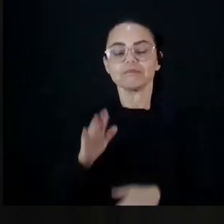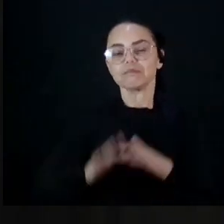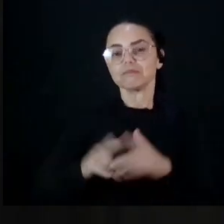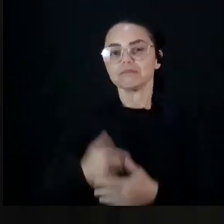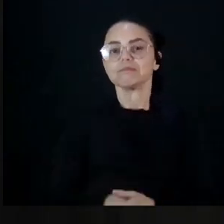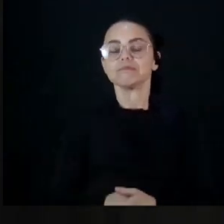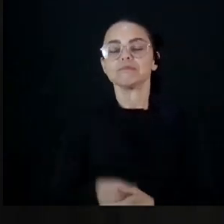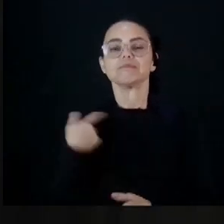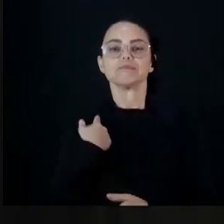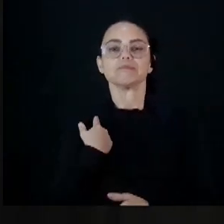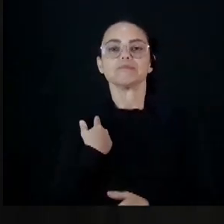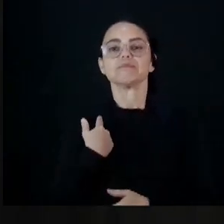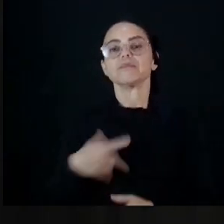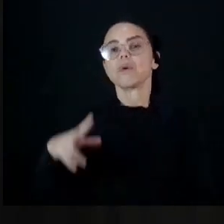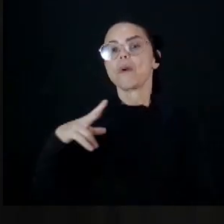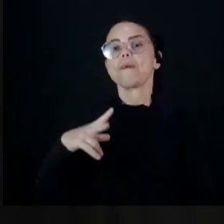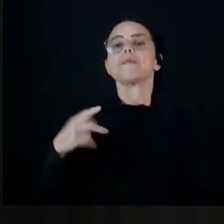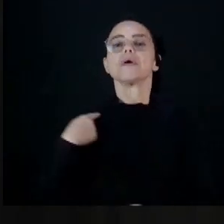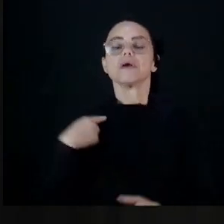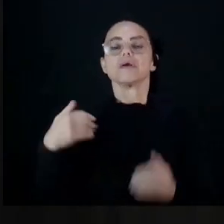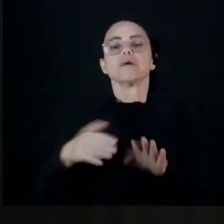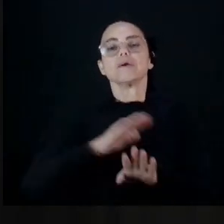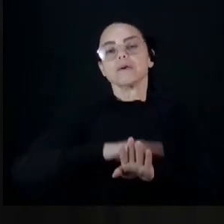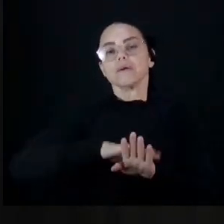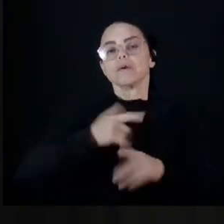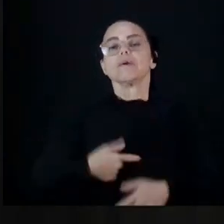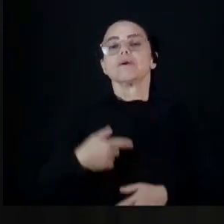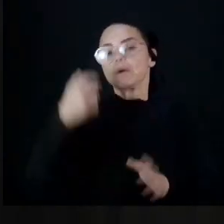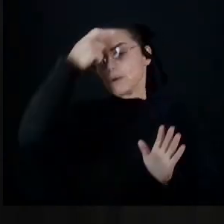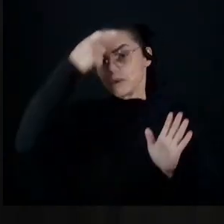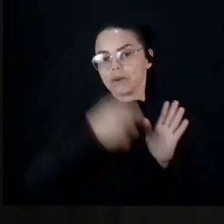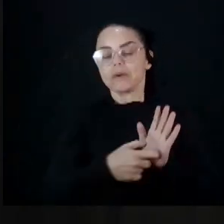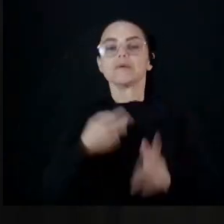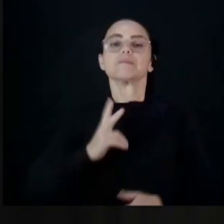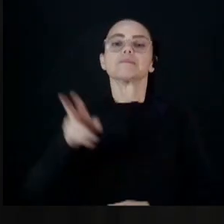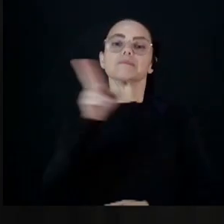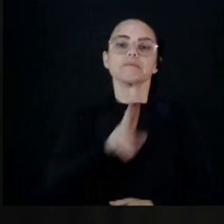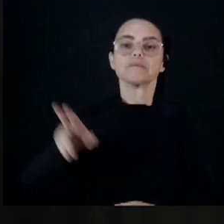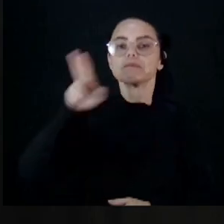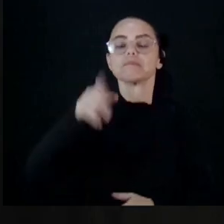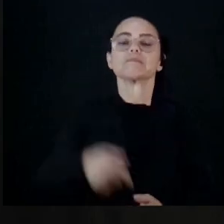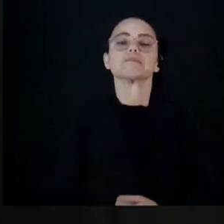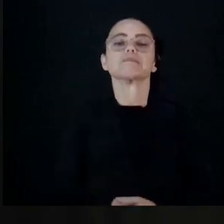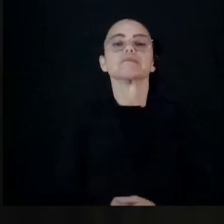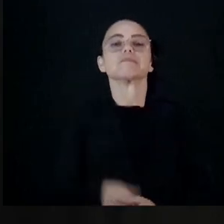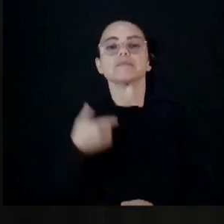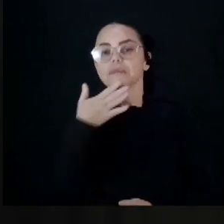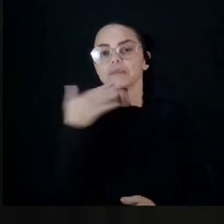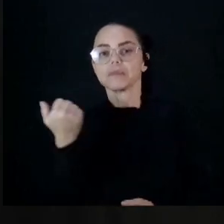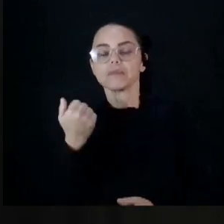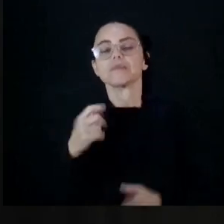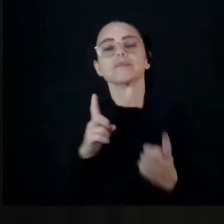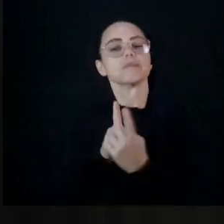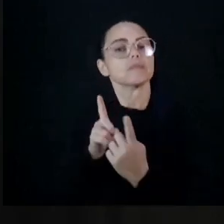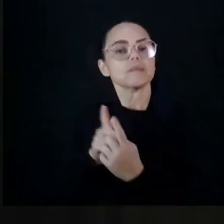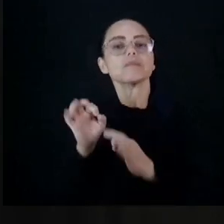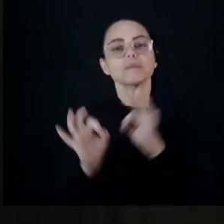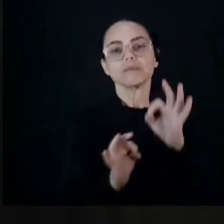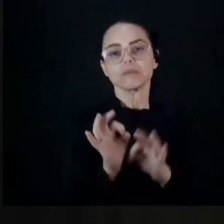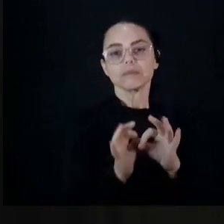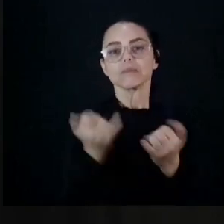nos bastidores. A inteligência artificial já está sendo utilizada para automatizar atendimentos, organizar